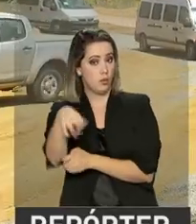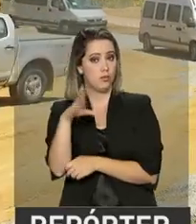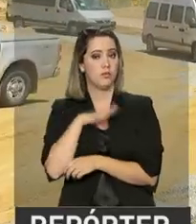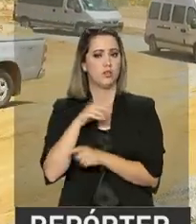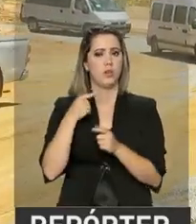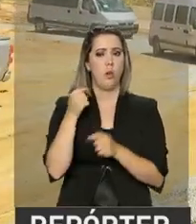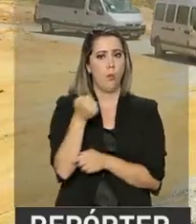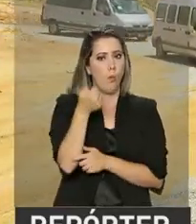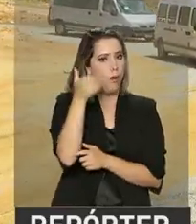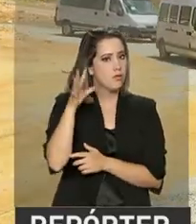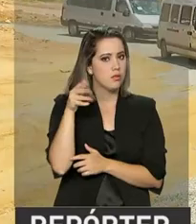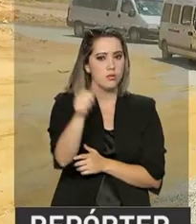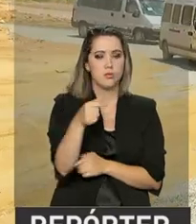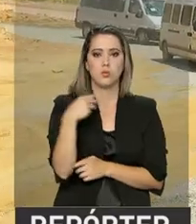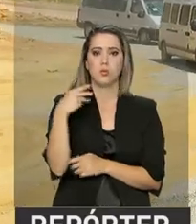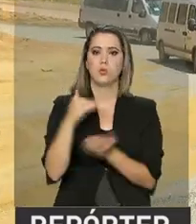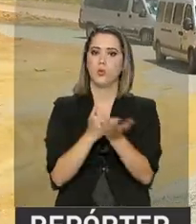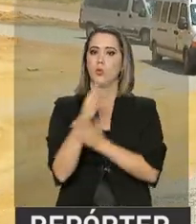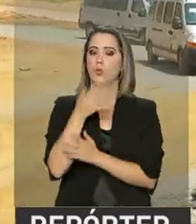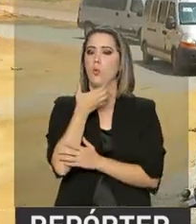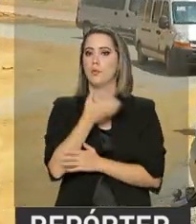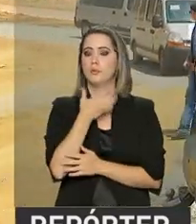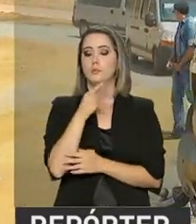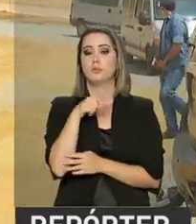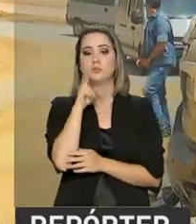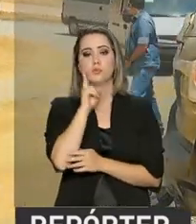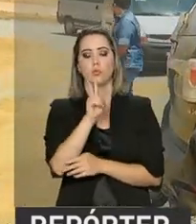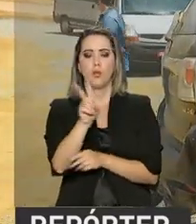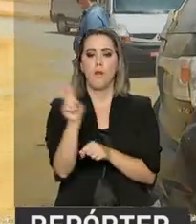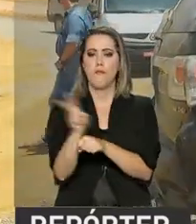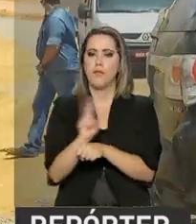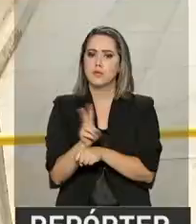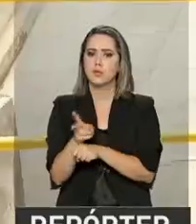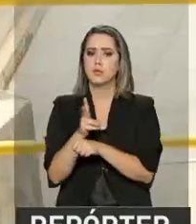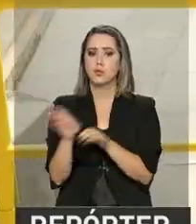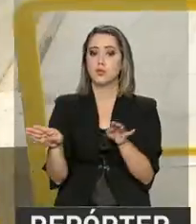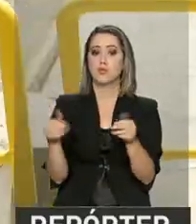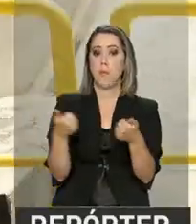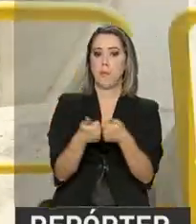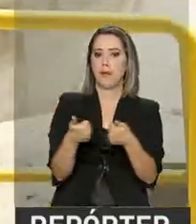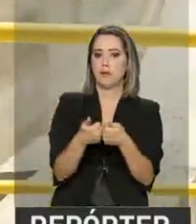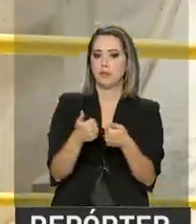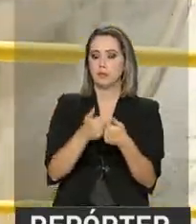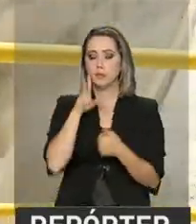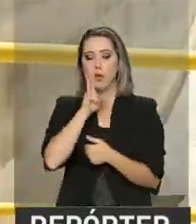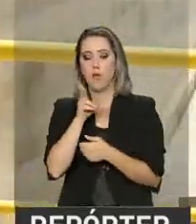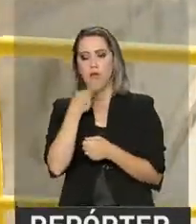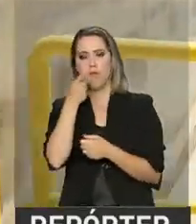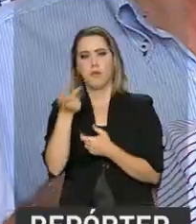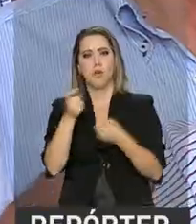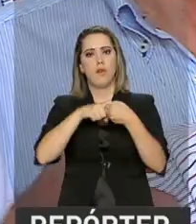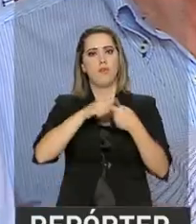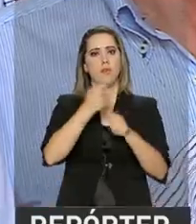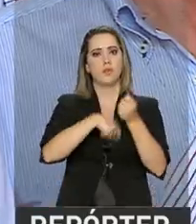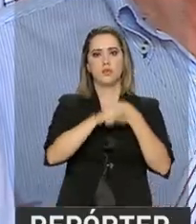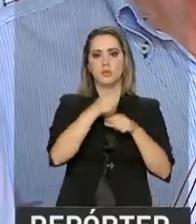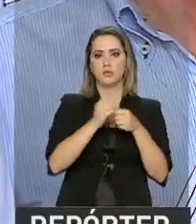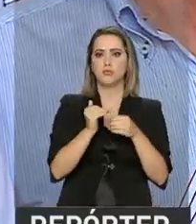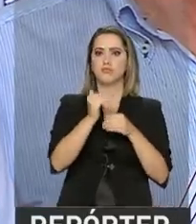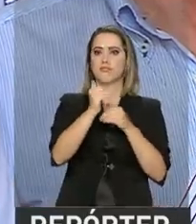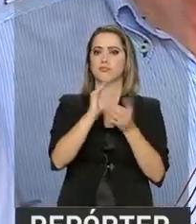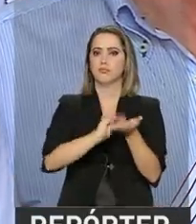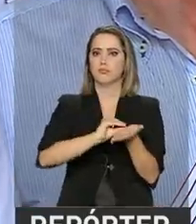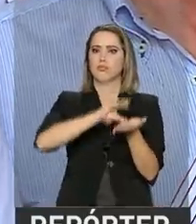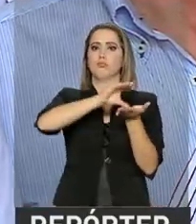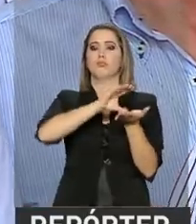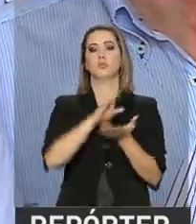no começo de dezembro, quando o presidente Michel Temer vistoriou as obras e anunciou a retomada de investimentos. Um dos nossos projetos,